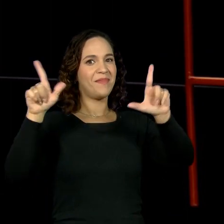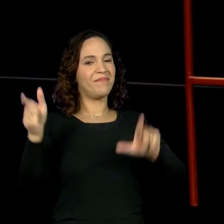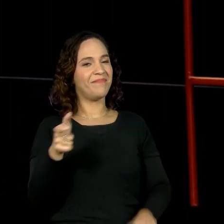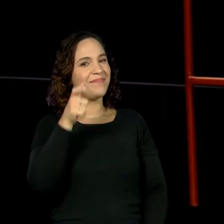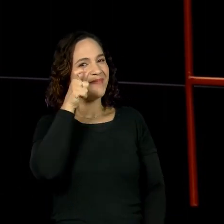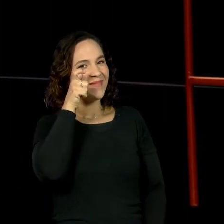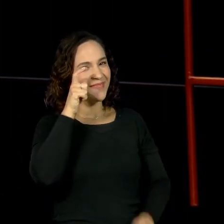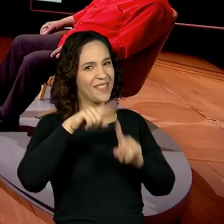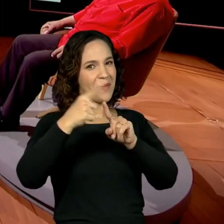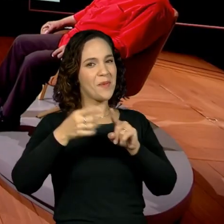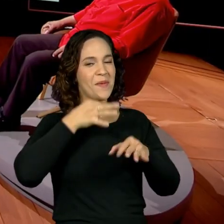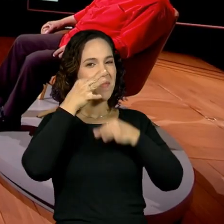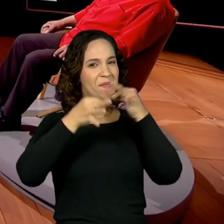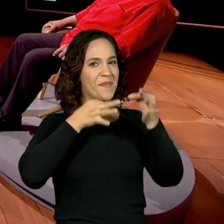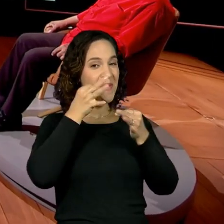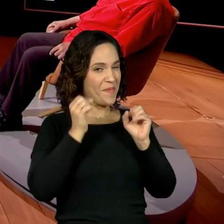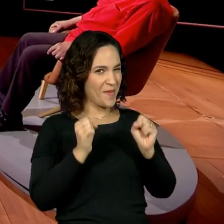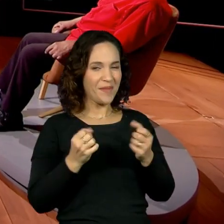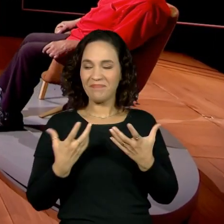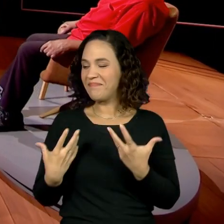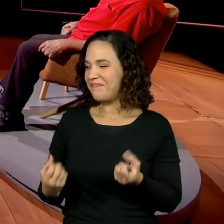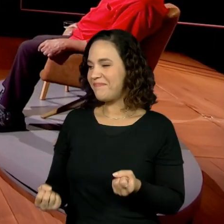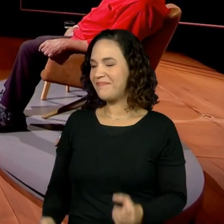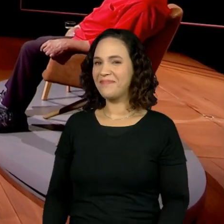e comentar depois. Pode ser? Ok.